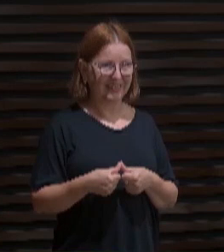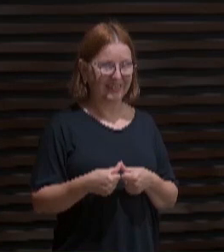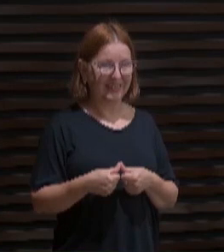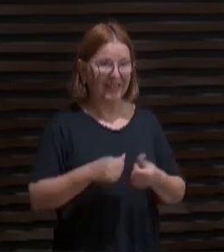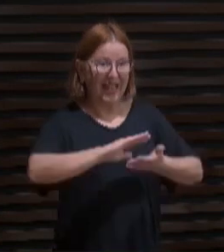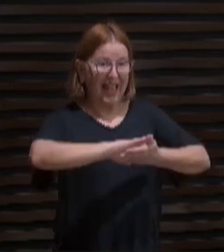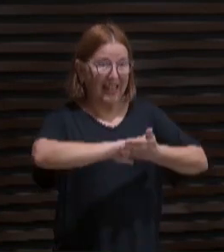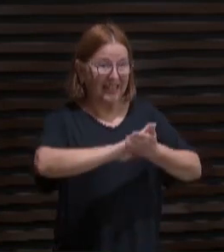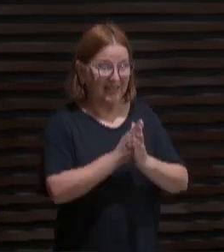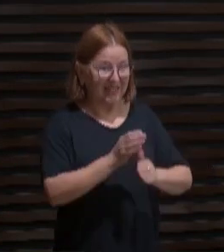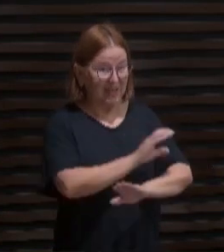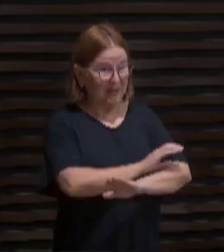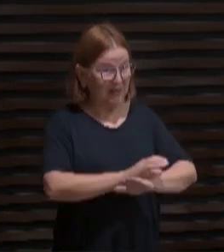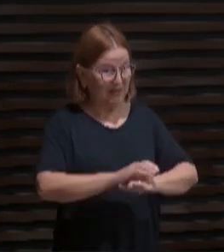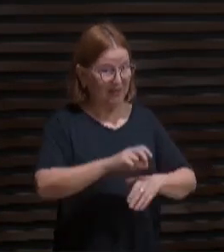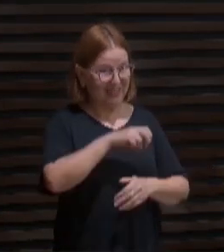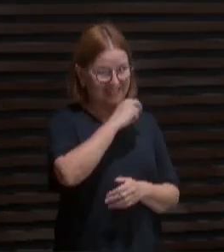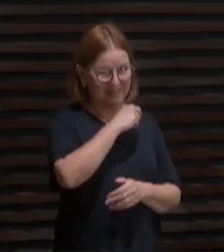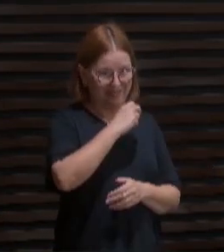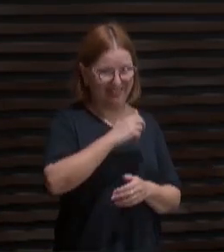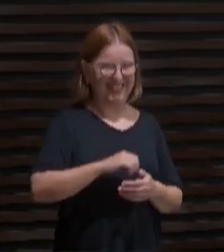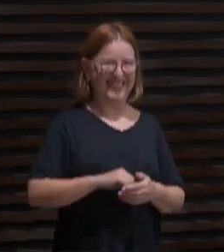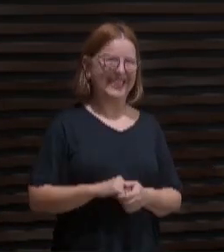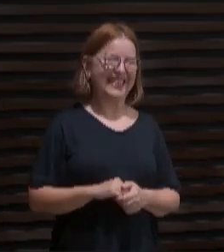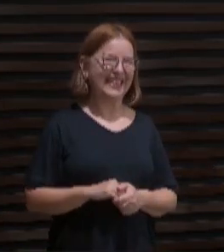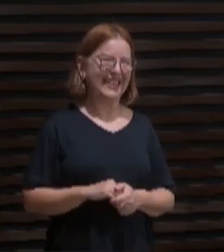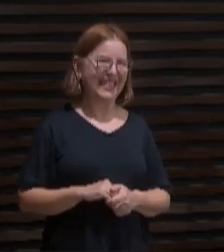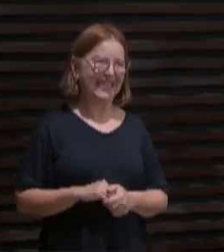destruição da cultura da serpente.